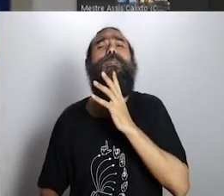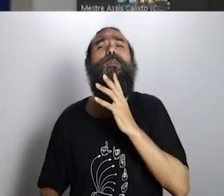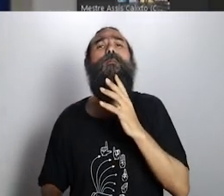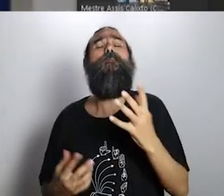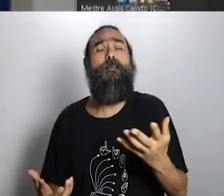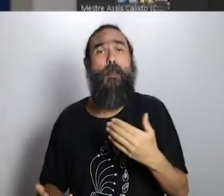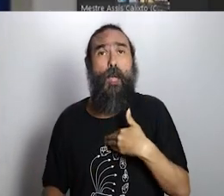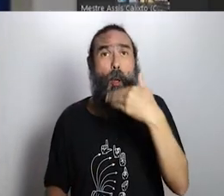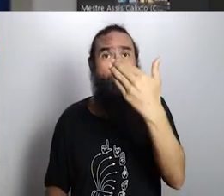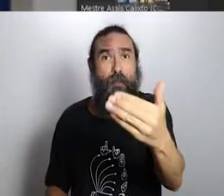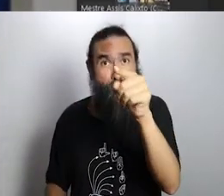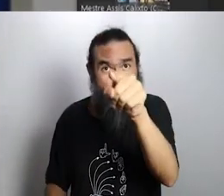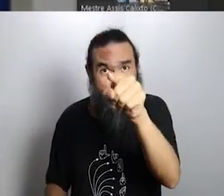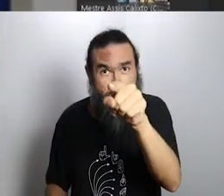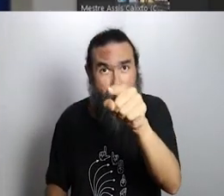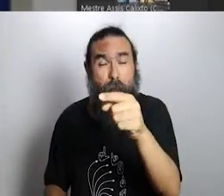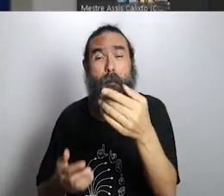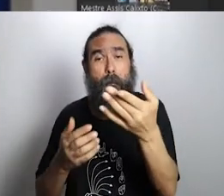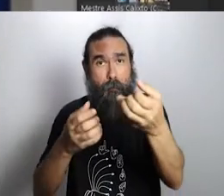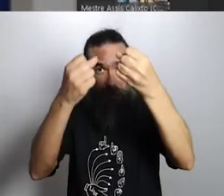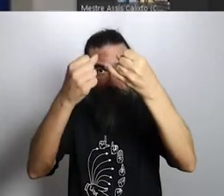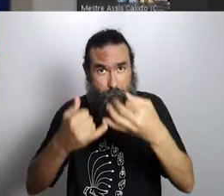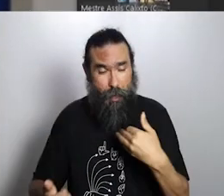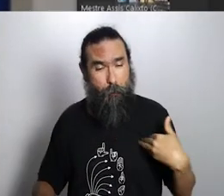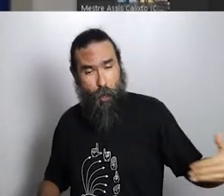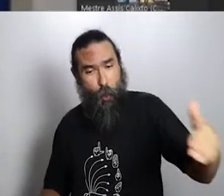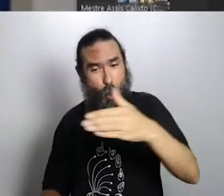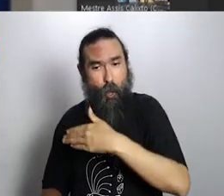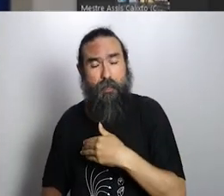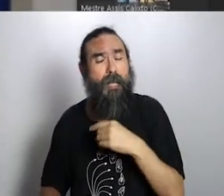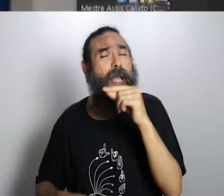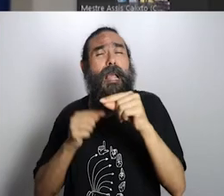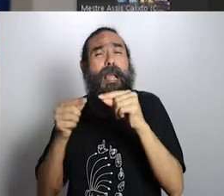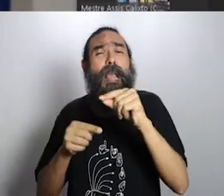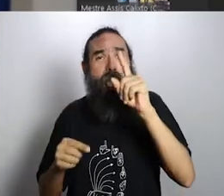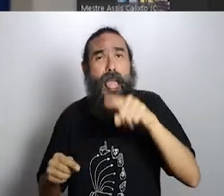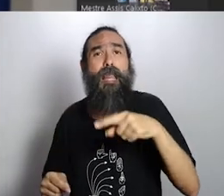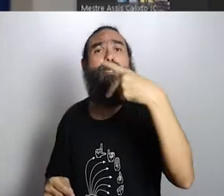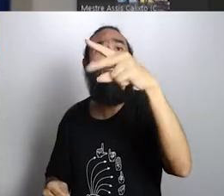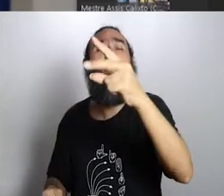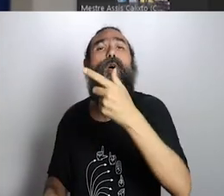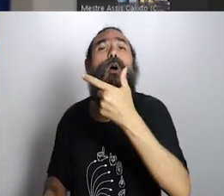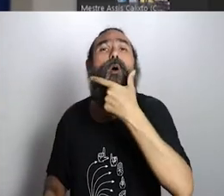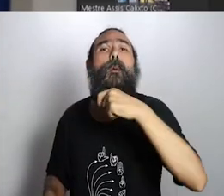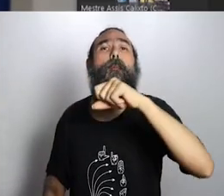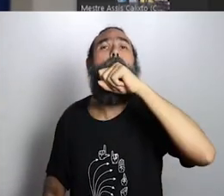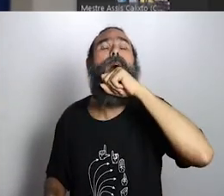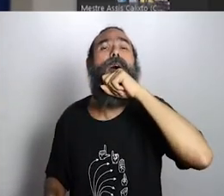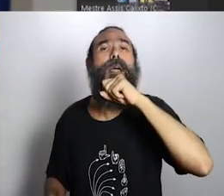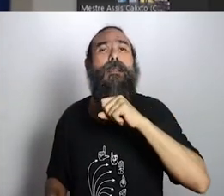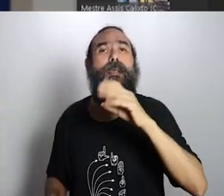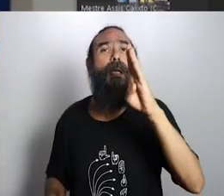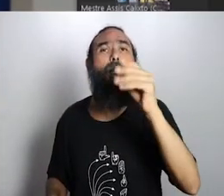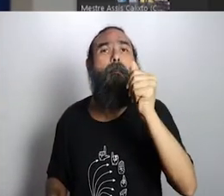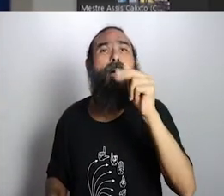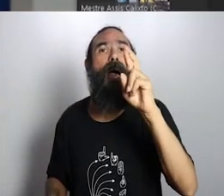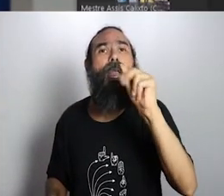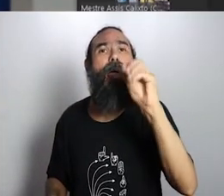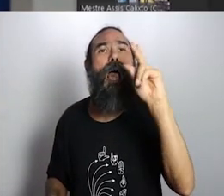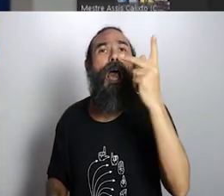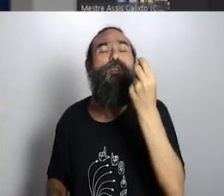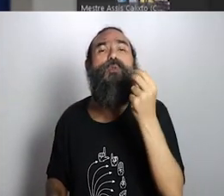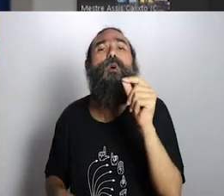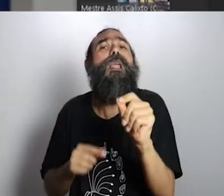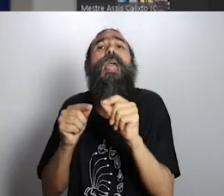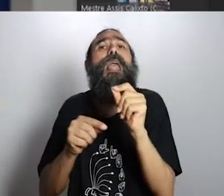seu pai e a função que vocês tiveram, por parte, seu pai,